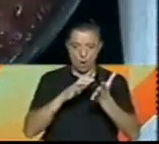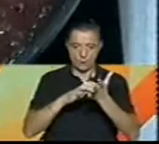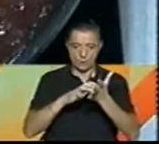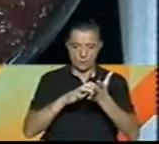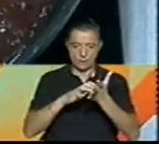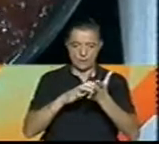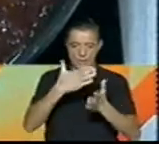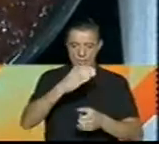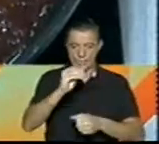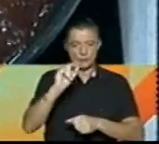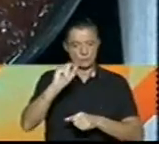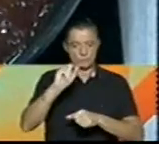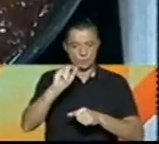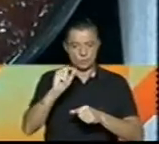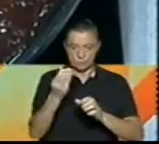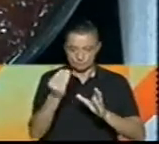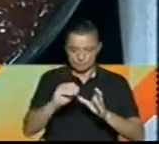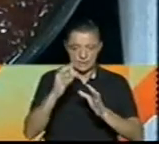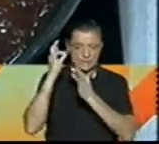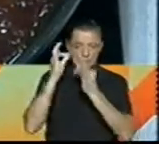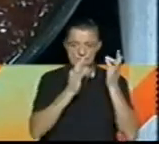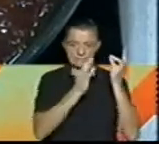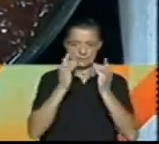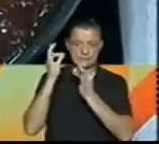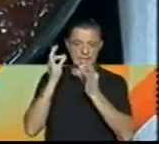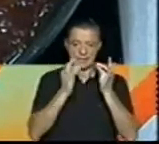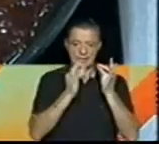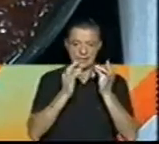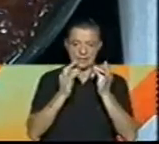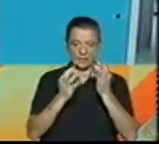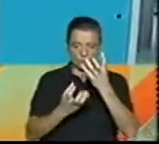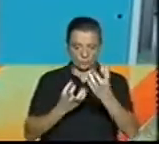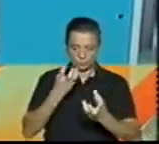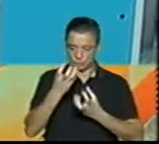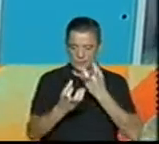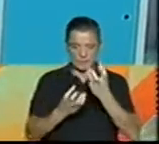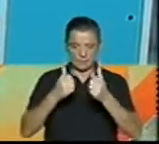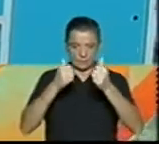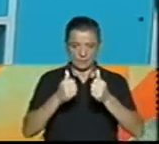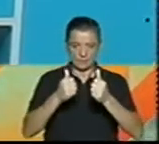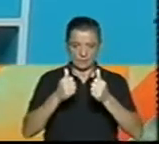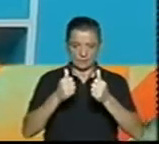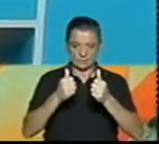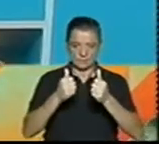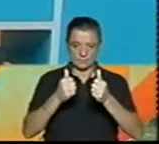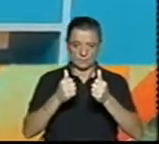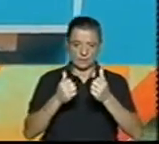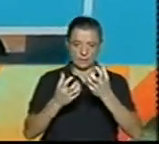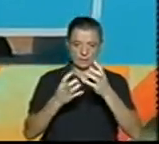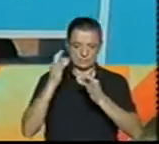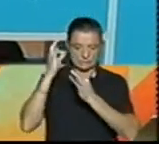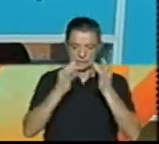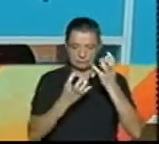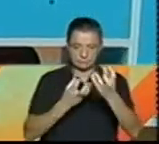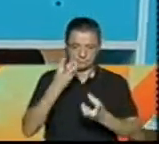Espera-se 10 minutos para se introduzir a sardinha. 5 minutos a sardinha cozinha lindamente. Sim. Ok? Sardinha crua. Atenção. Sardinha crua. Não esquece.